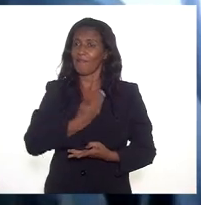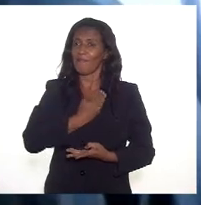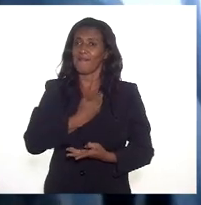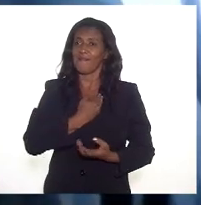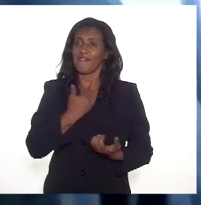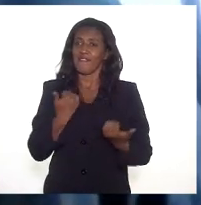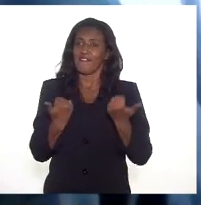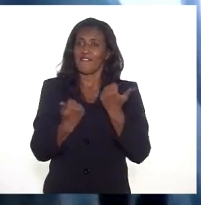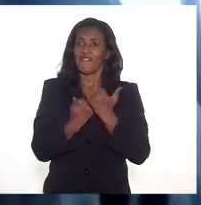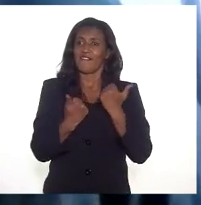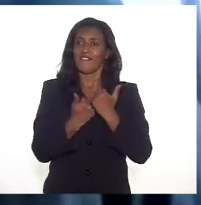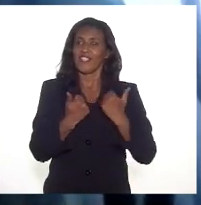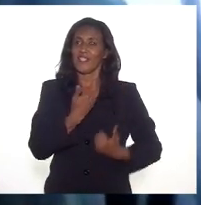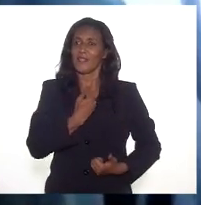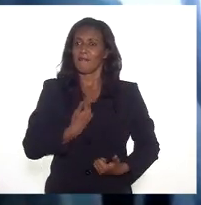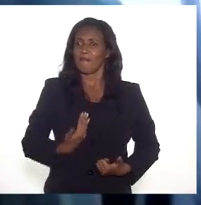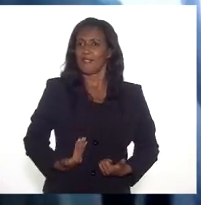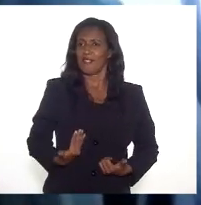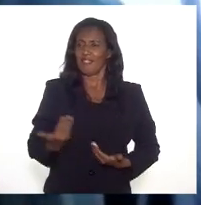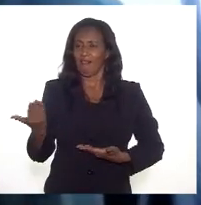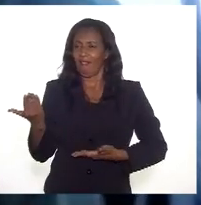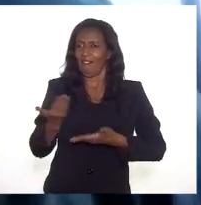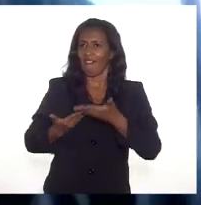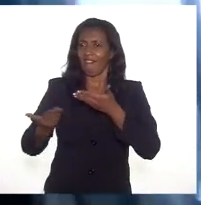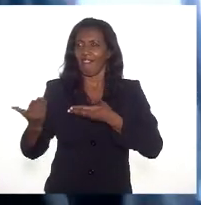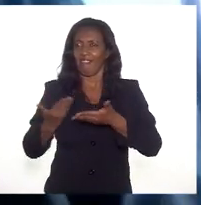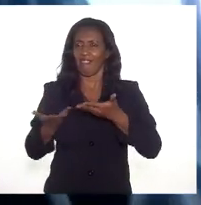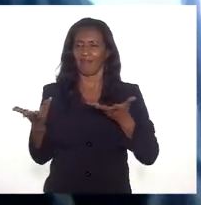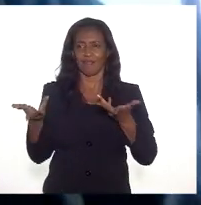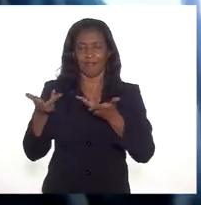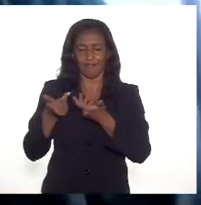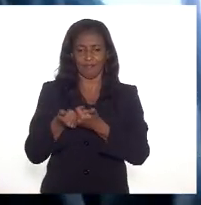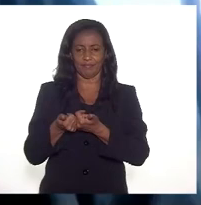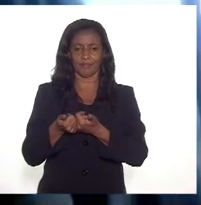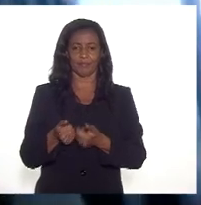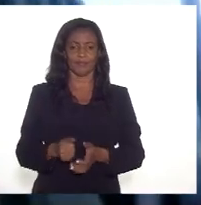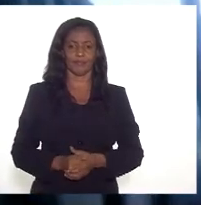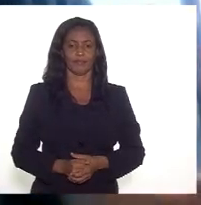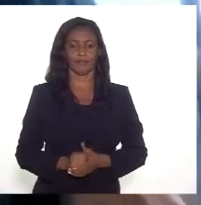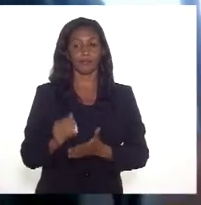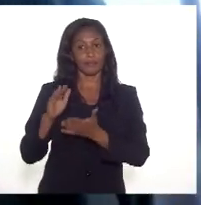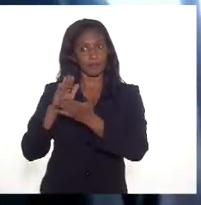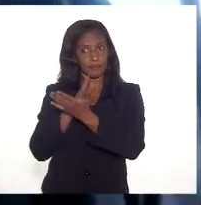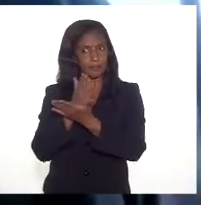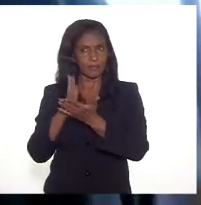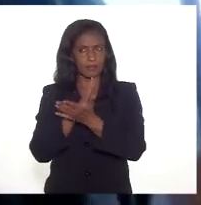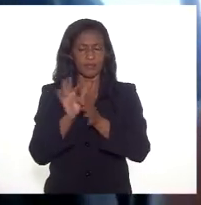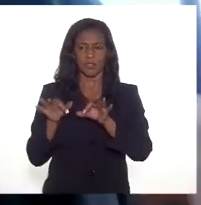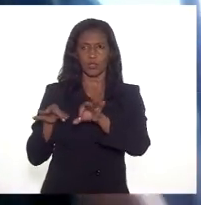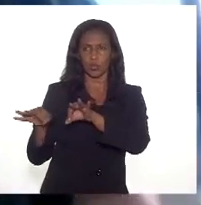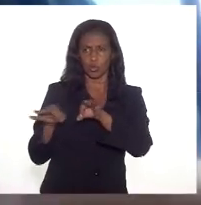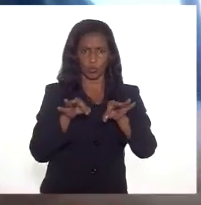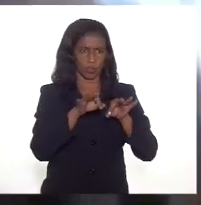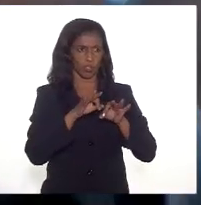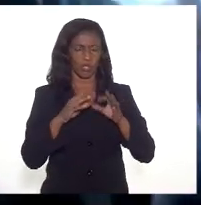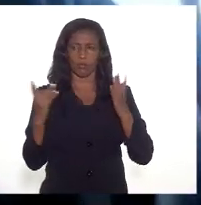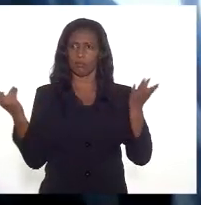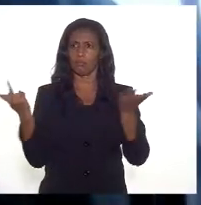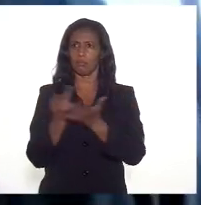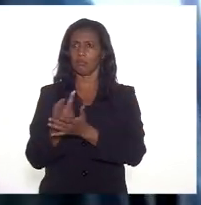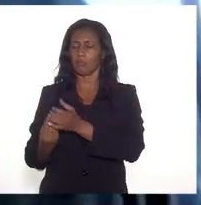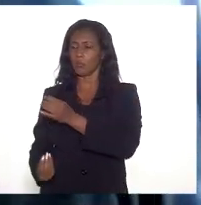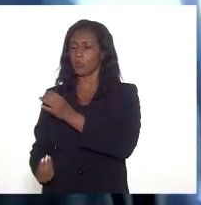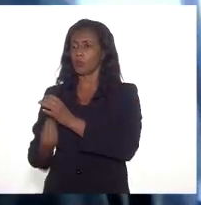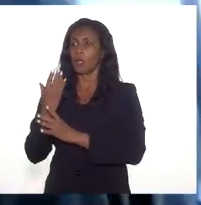Francisco, minha mediadora predileta. Então, alguns dos projetos que surgiram